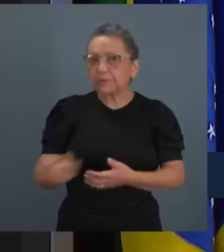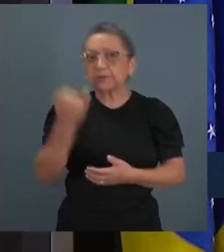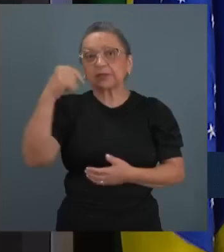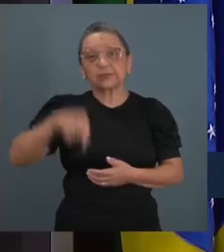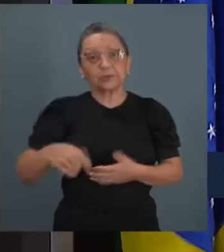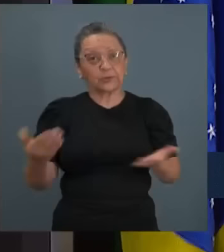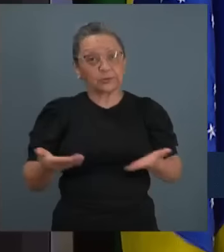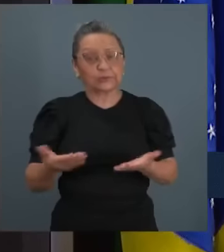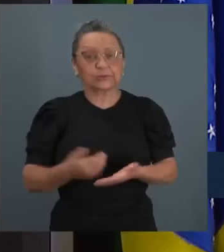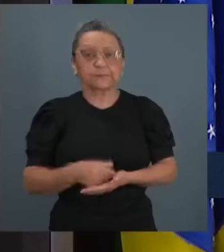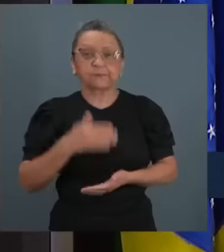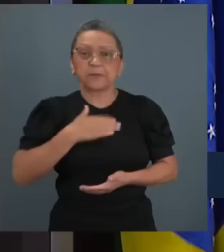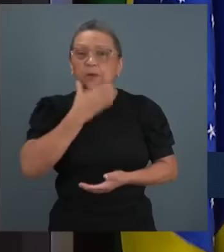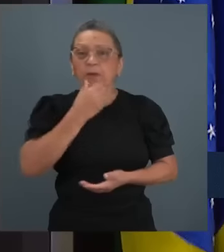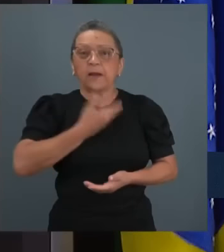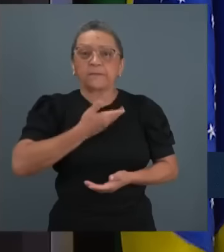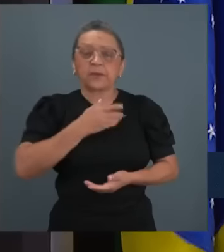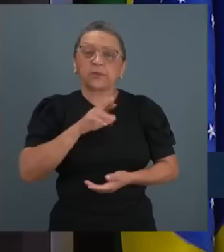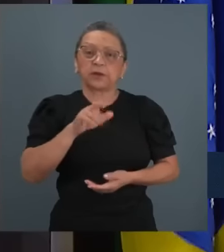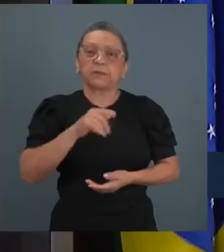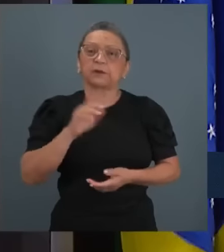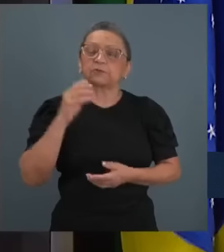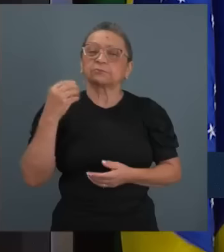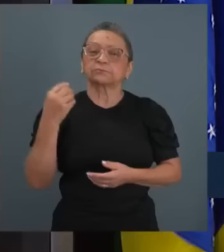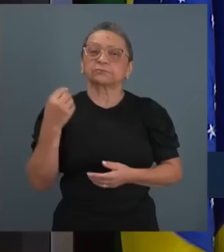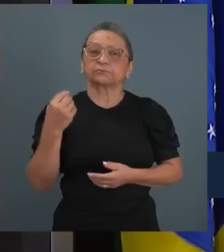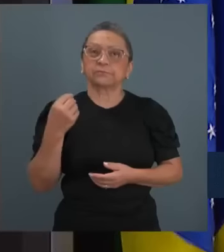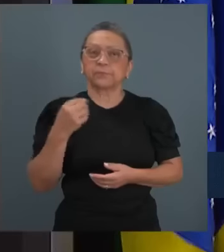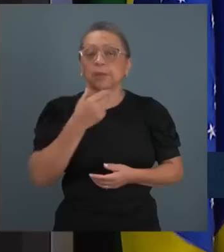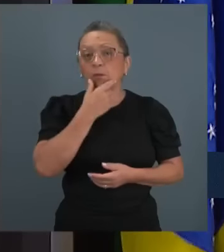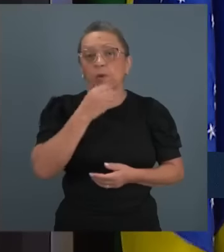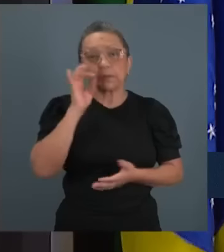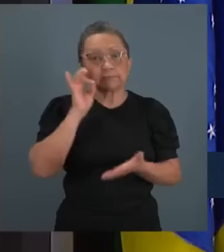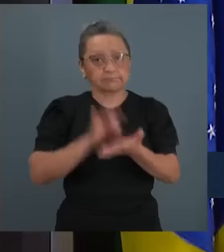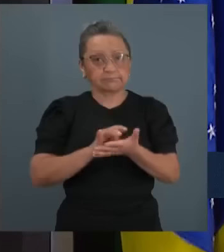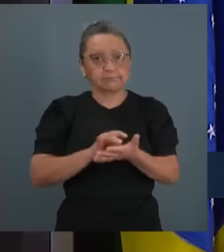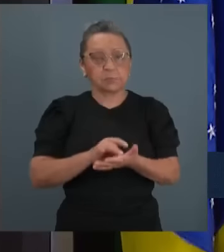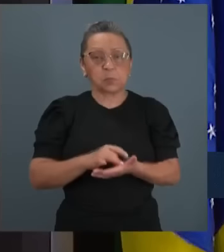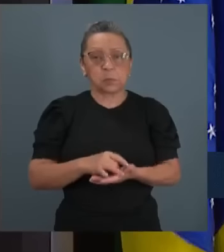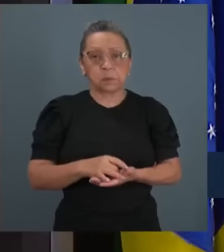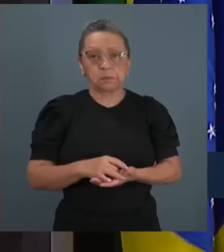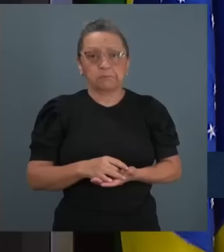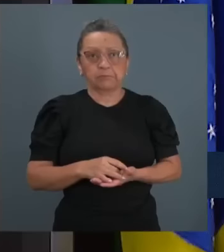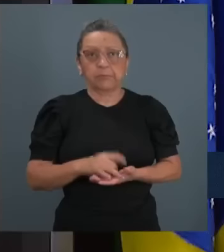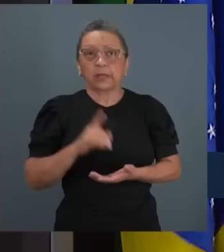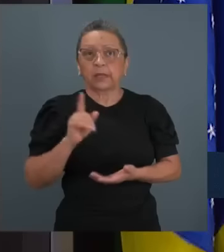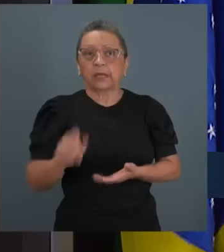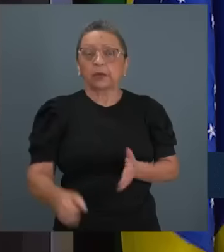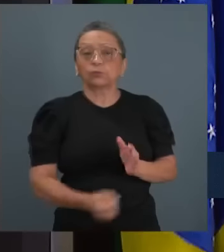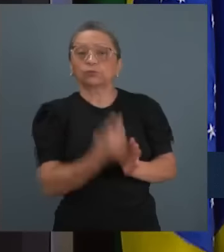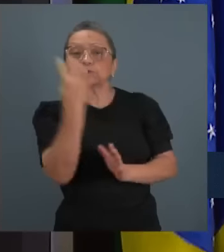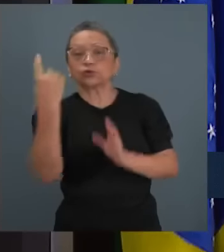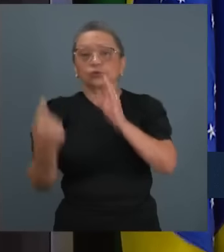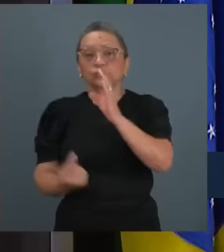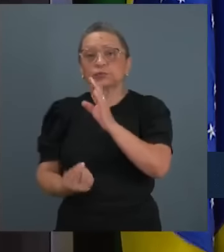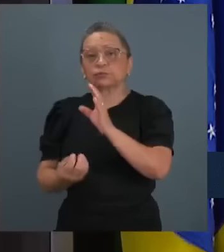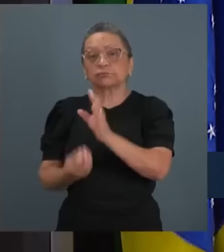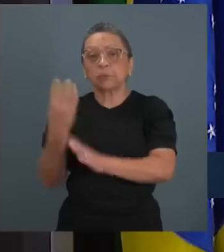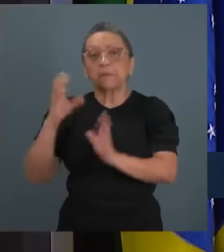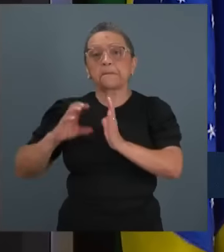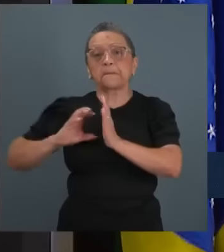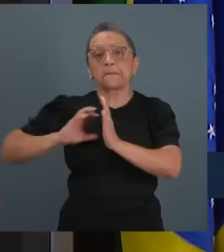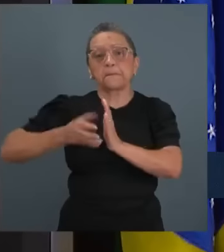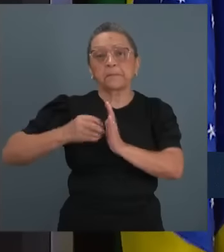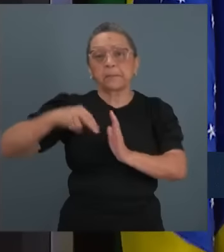dia, meu amigo, irmão, grande homem de bem, que é um dos fundadores do Partido Novo, ele